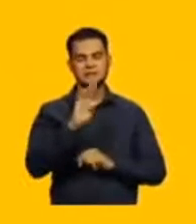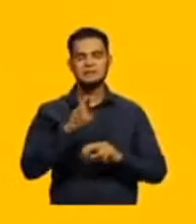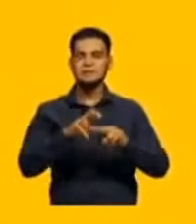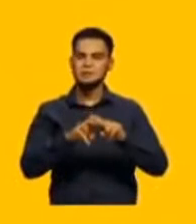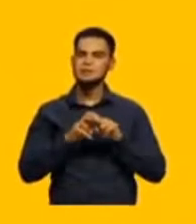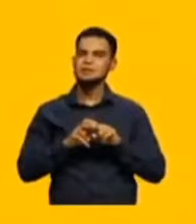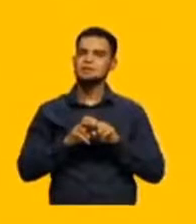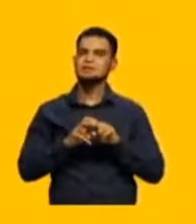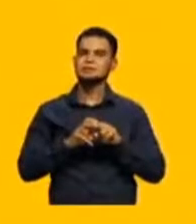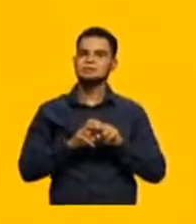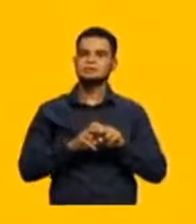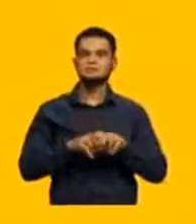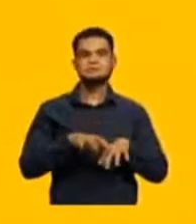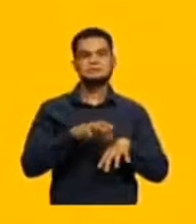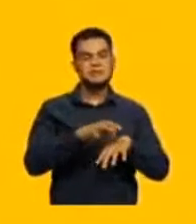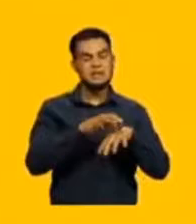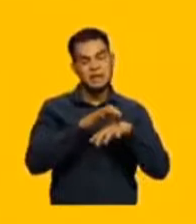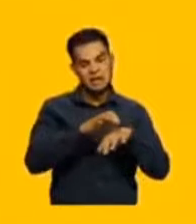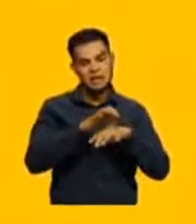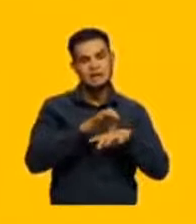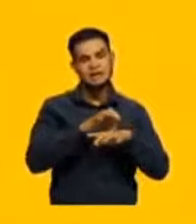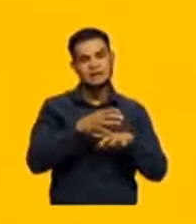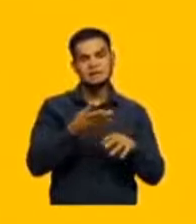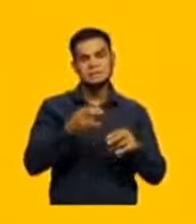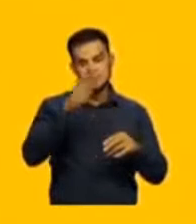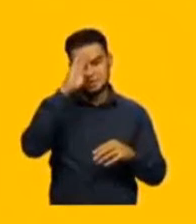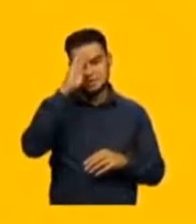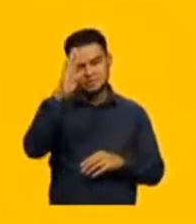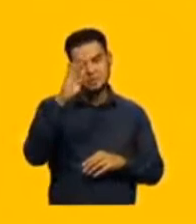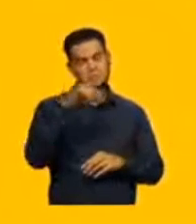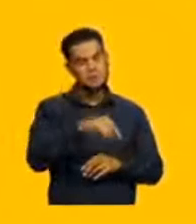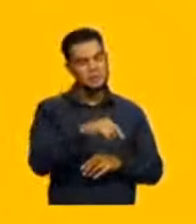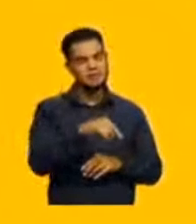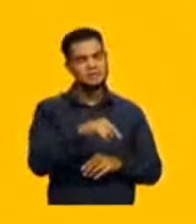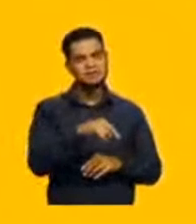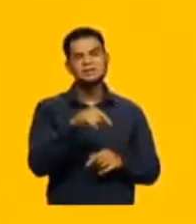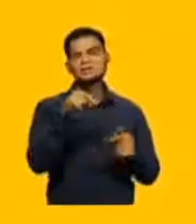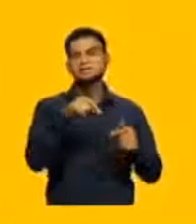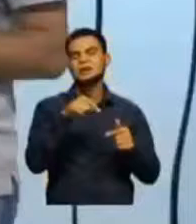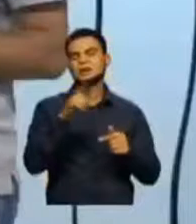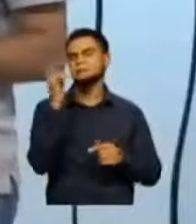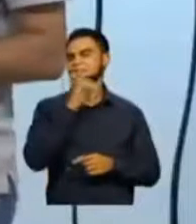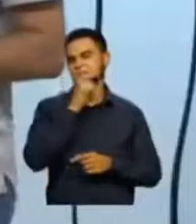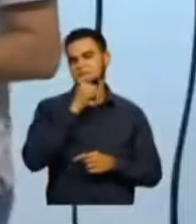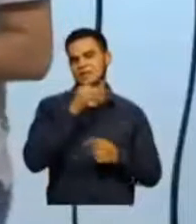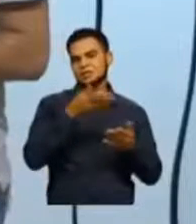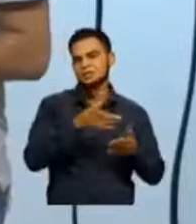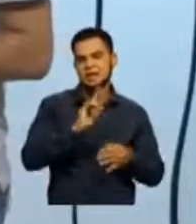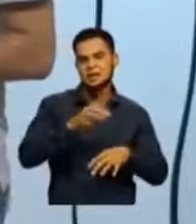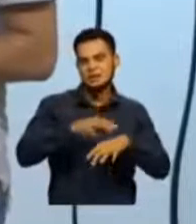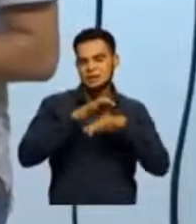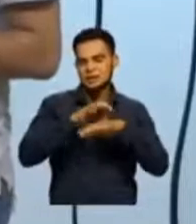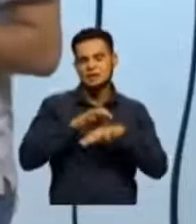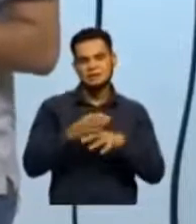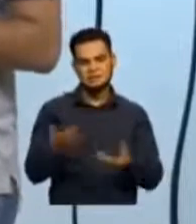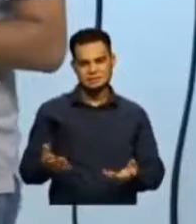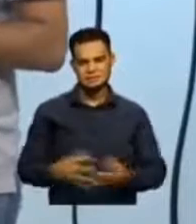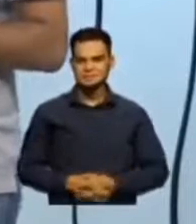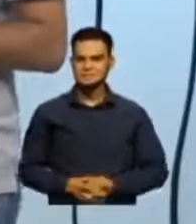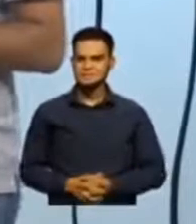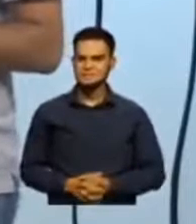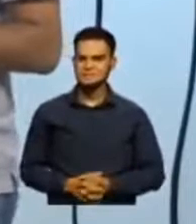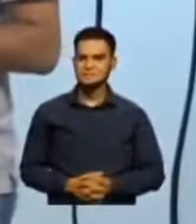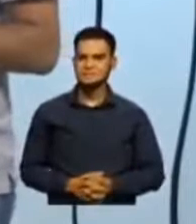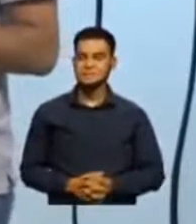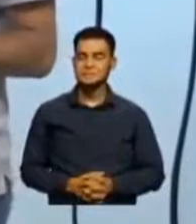ingestão de carne contaminada, principalmente a de suínos. Esse vai ser então o mito que a questão trata. Tem uma outra questão